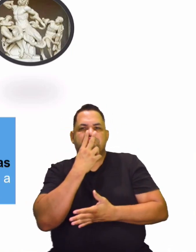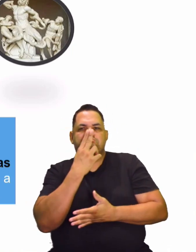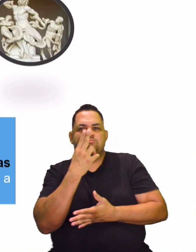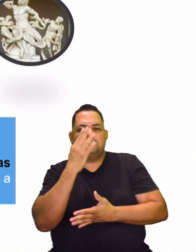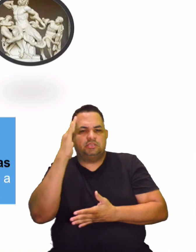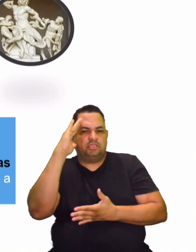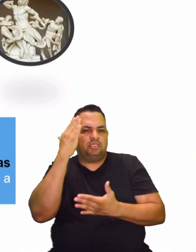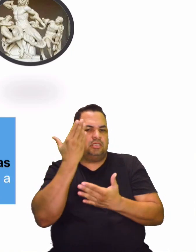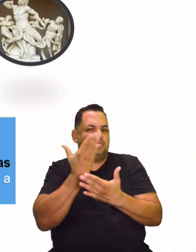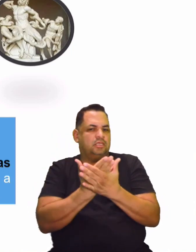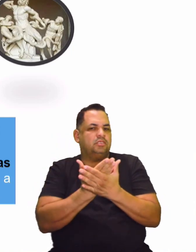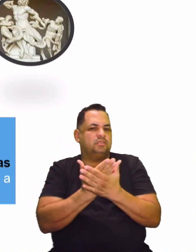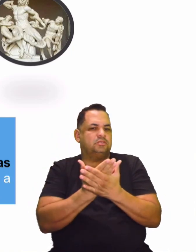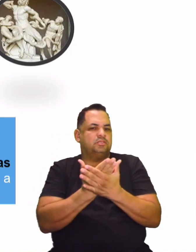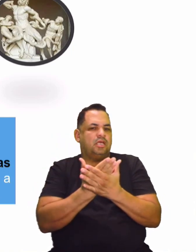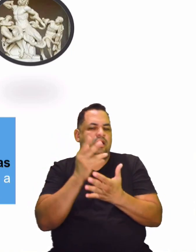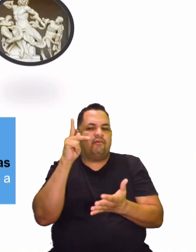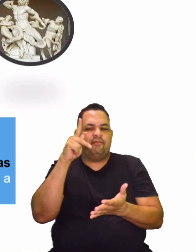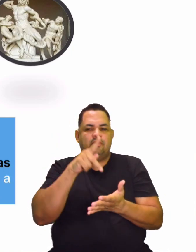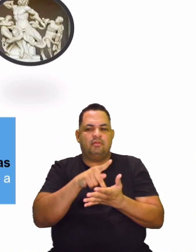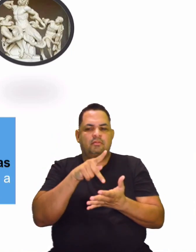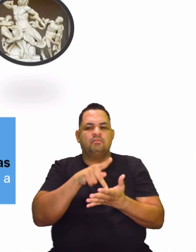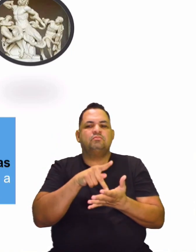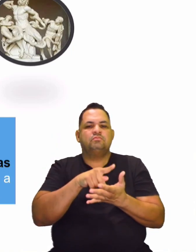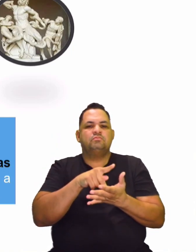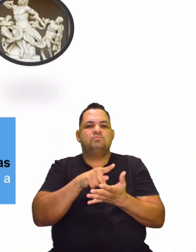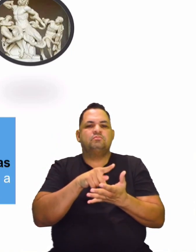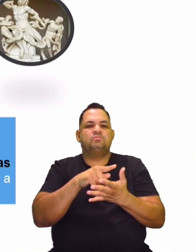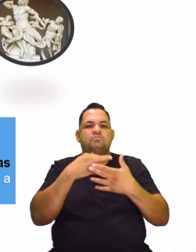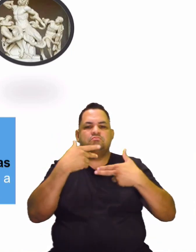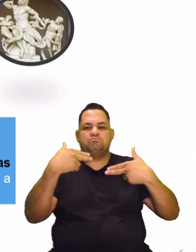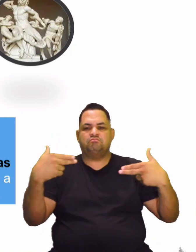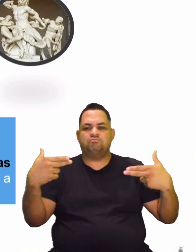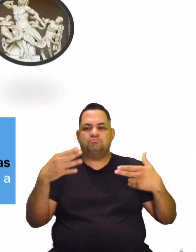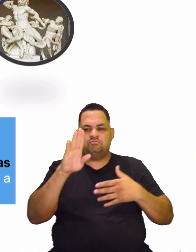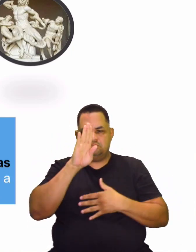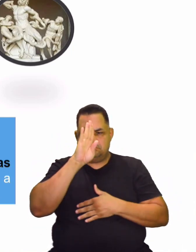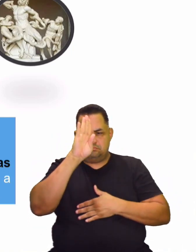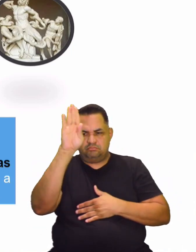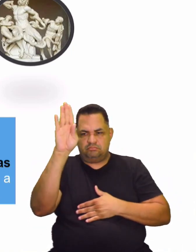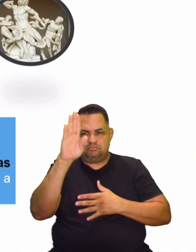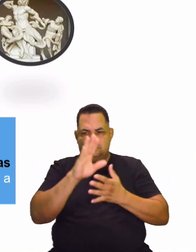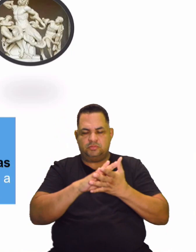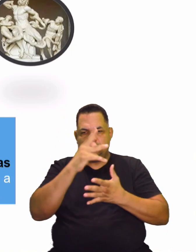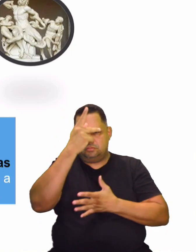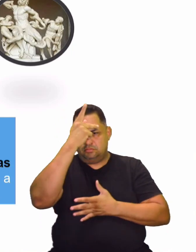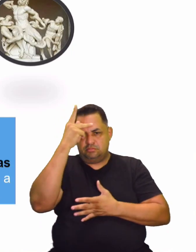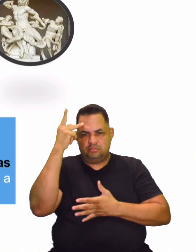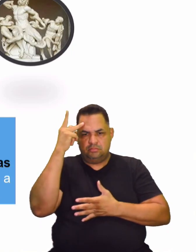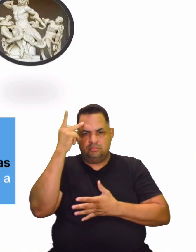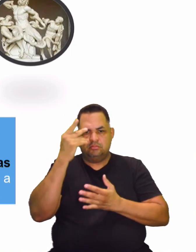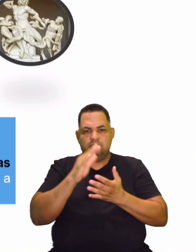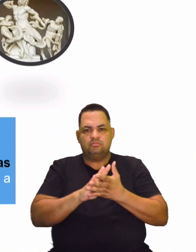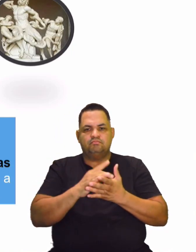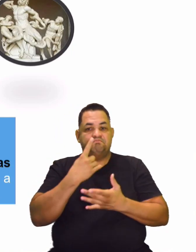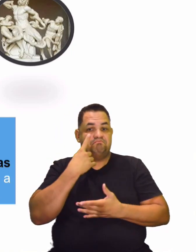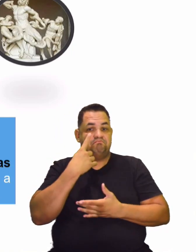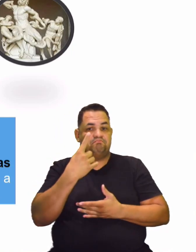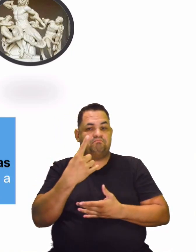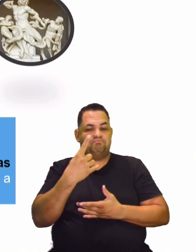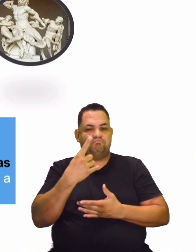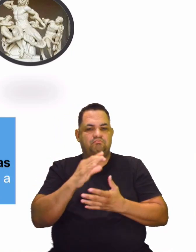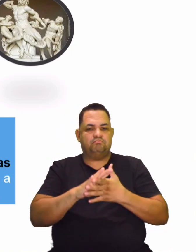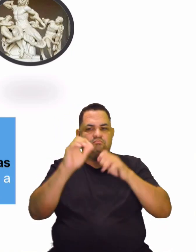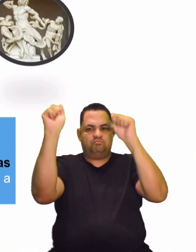convincente das aparências reais das coisas, principalmente das pessoas, como nós podemos observar nessas